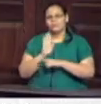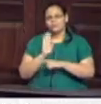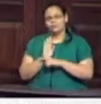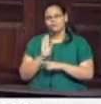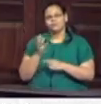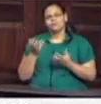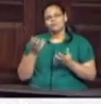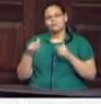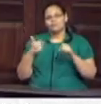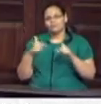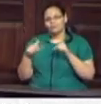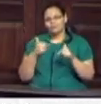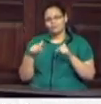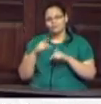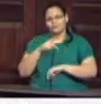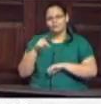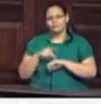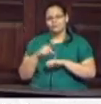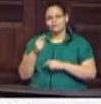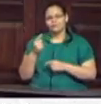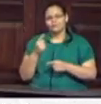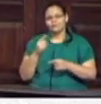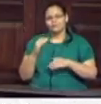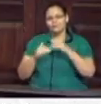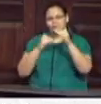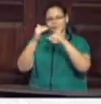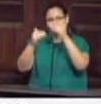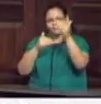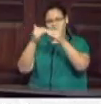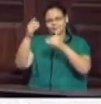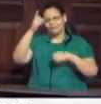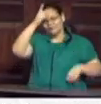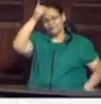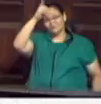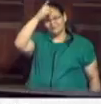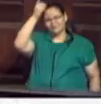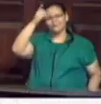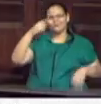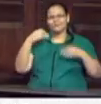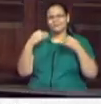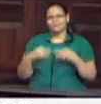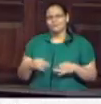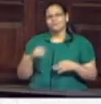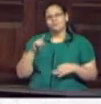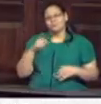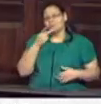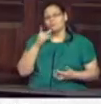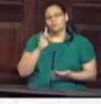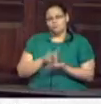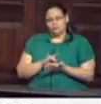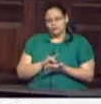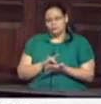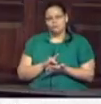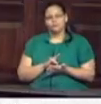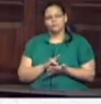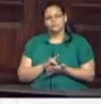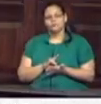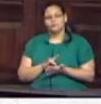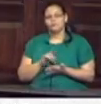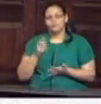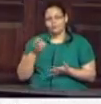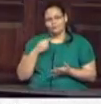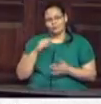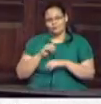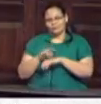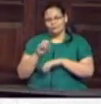pelo país, pelo desenvolvimento das ideias, pela coisa honesta e sincera, iam colocar amanhã esse